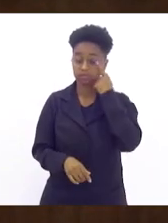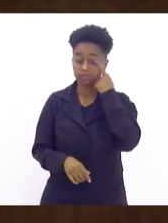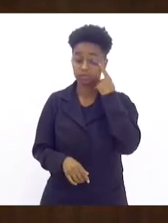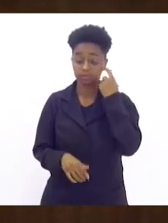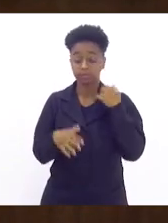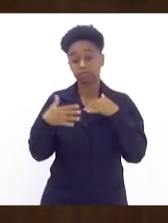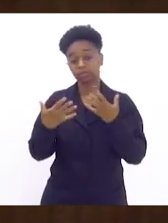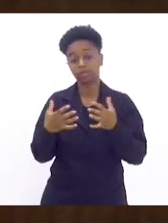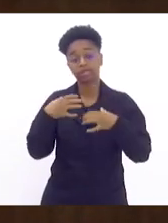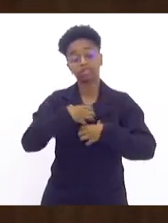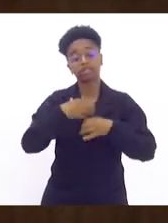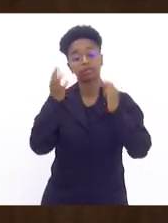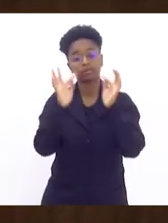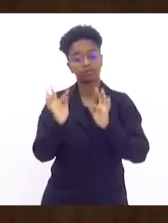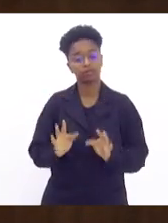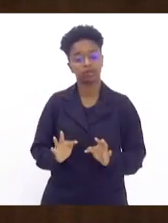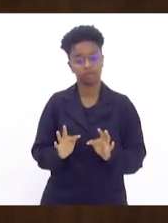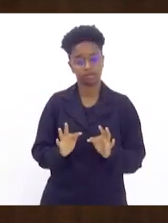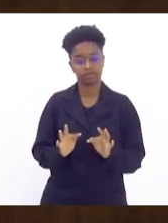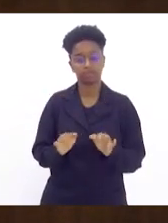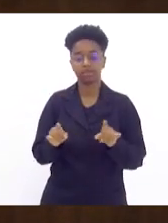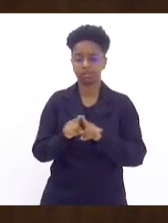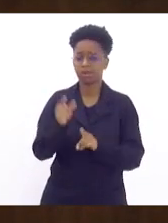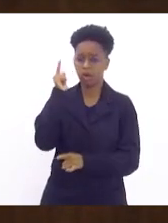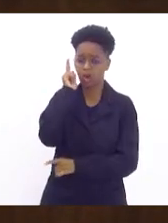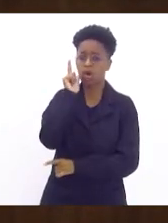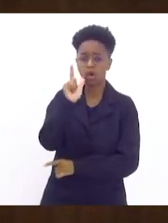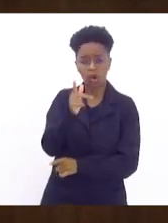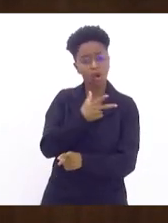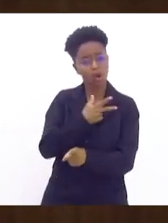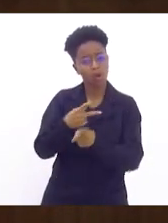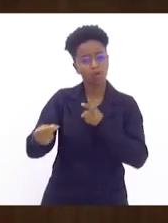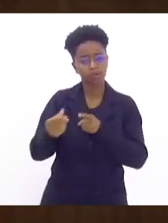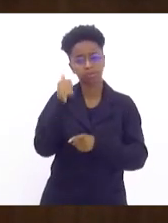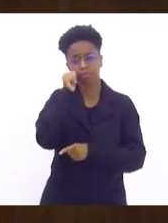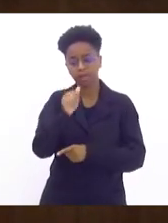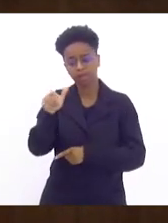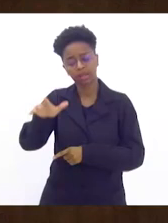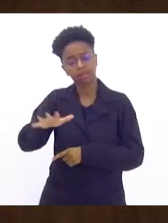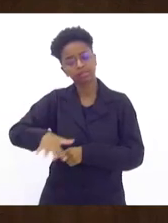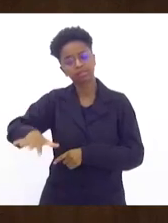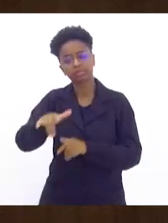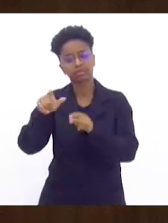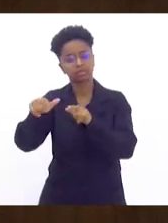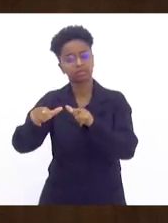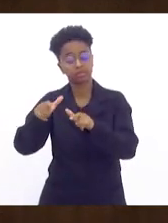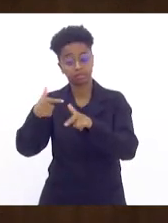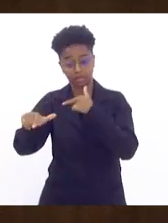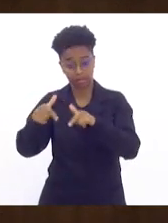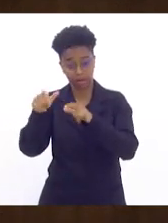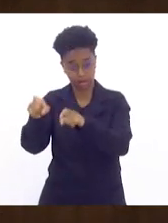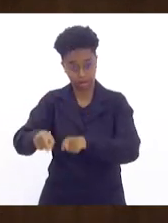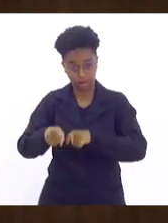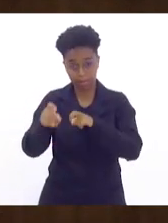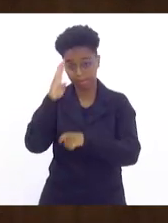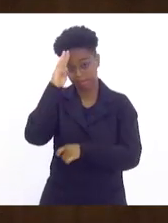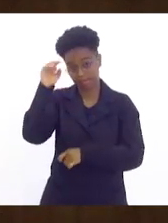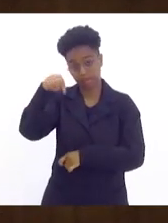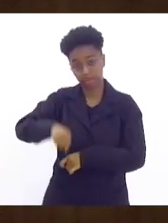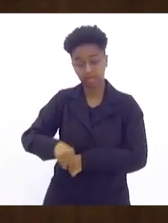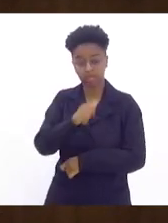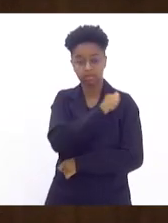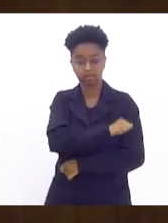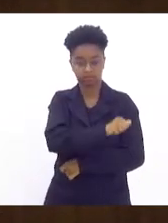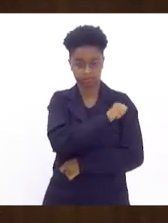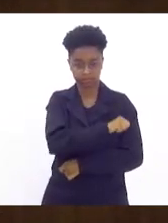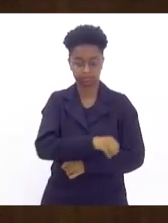tô muito feliz essa é uma conquista das trabalhadores do campo principalmente aqui do nosso Estado do Rio de